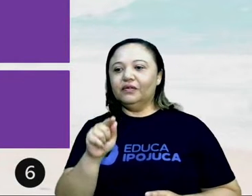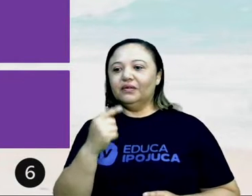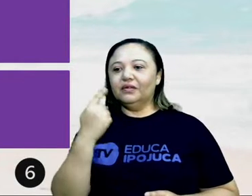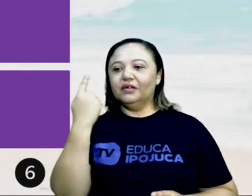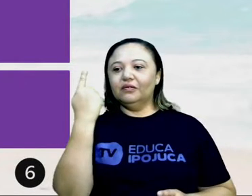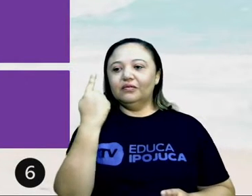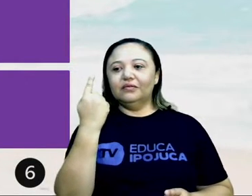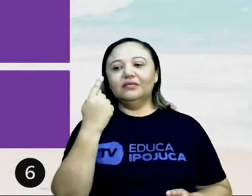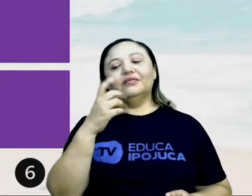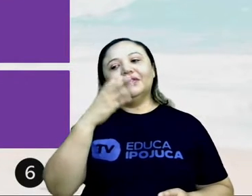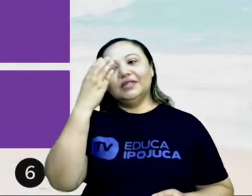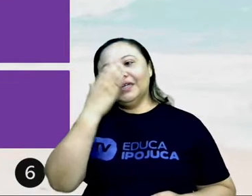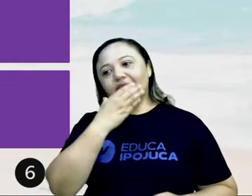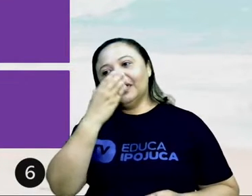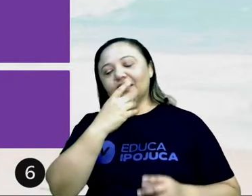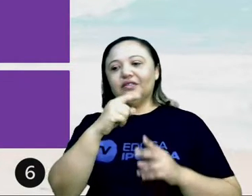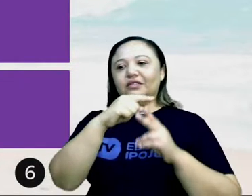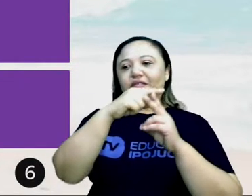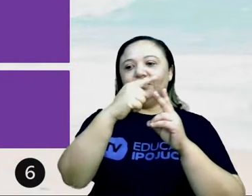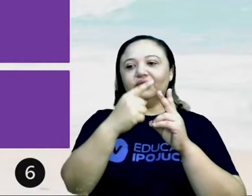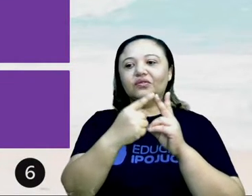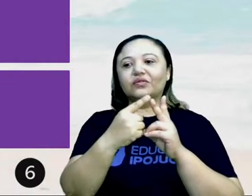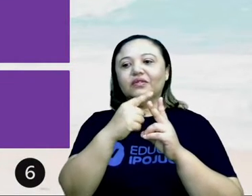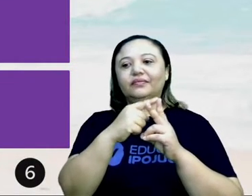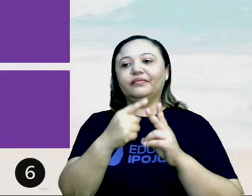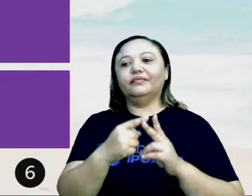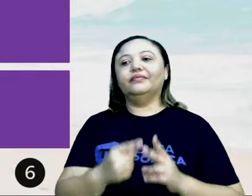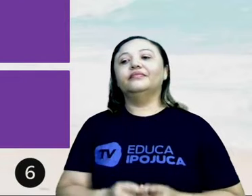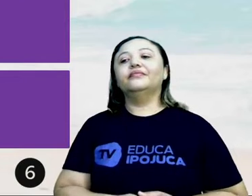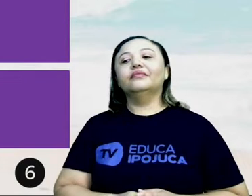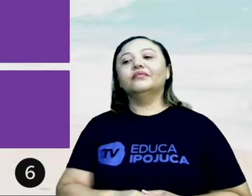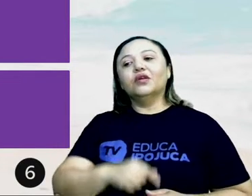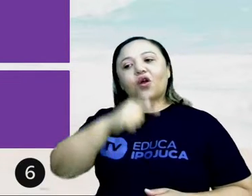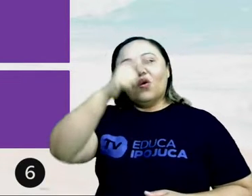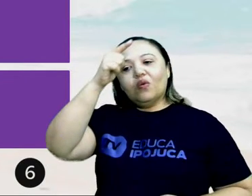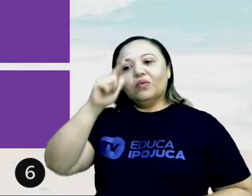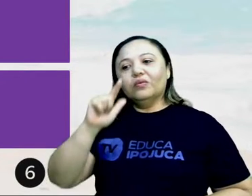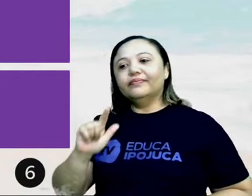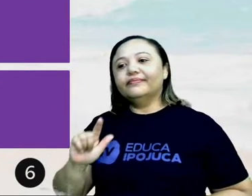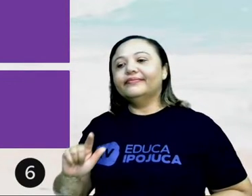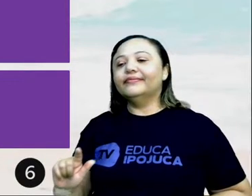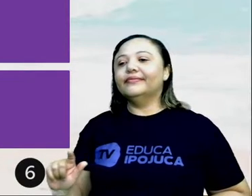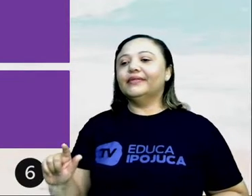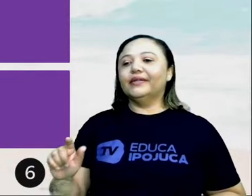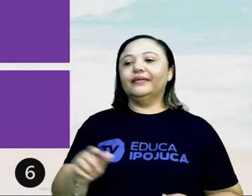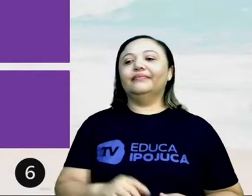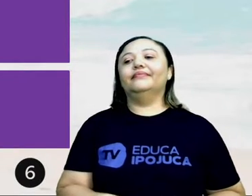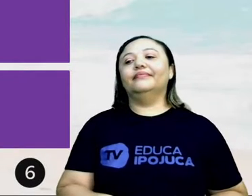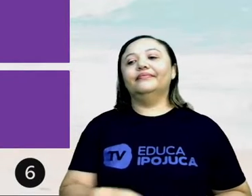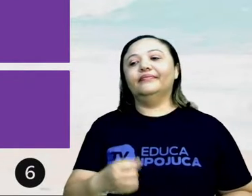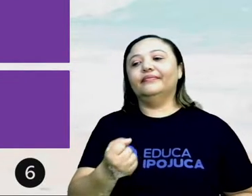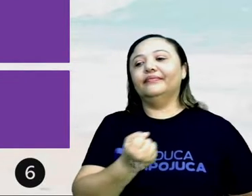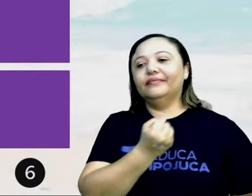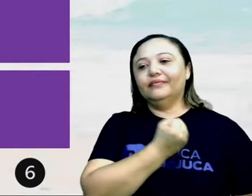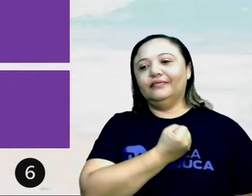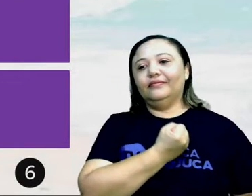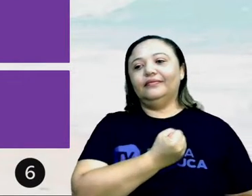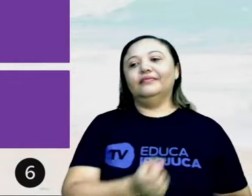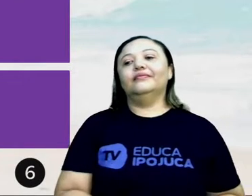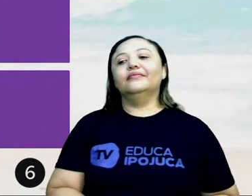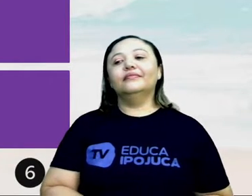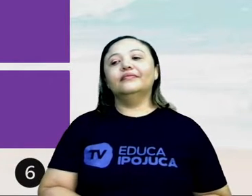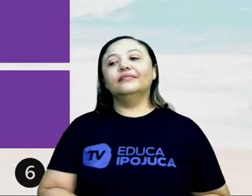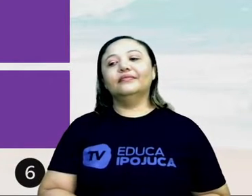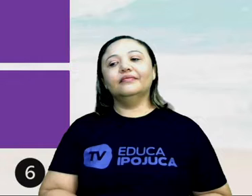Nesse caso, você acertou. Parabéns. E agora, vamos ver se você tem boa memória e vai me dizer outro número legal.